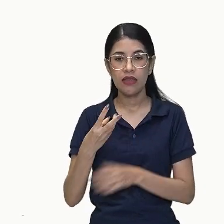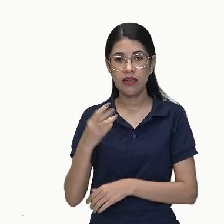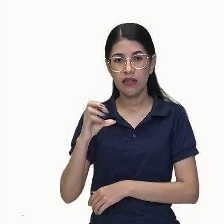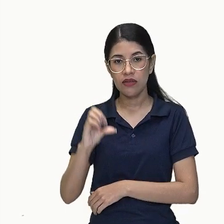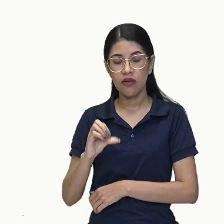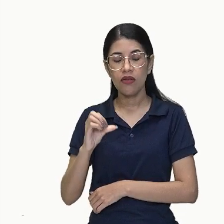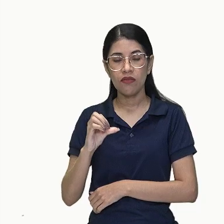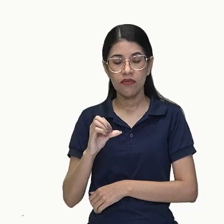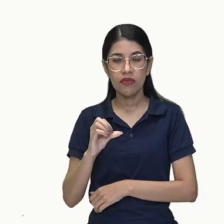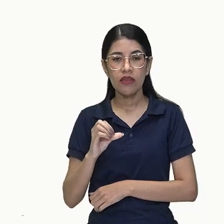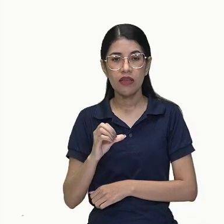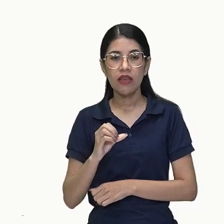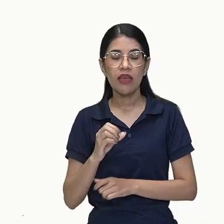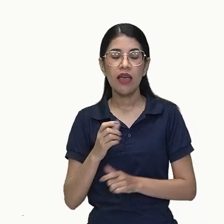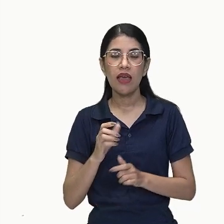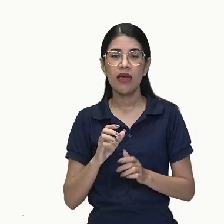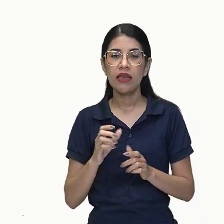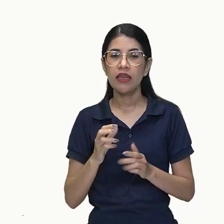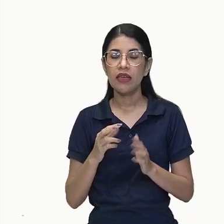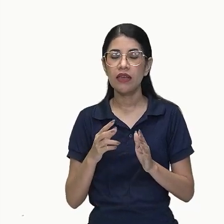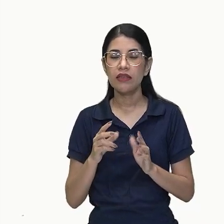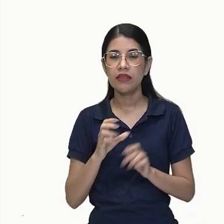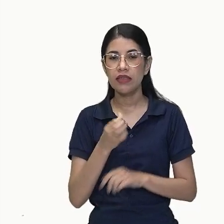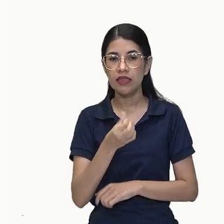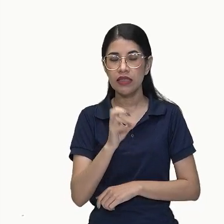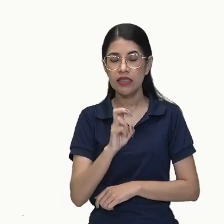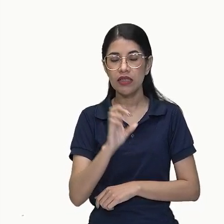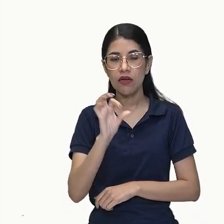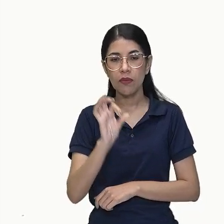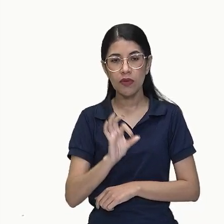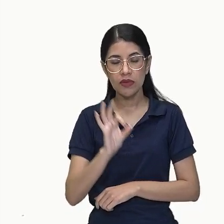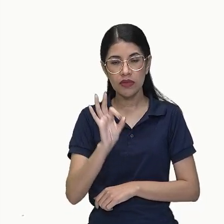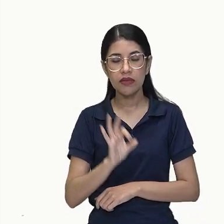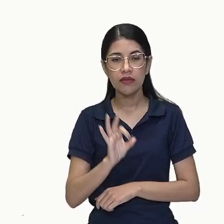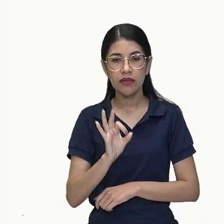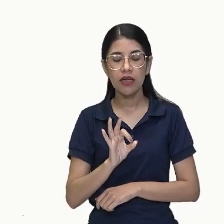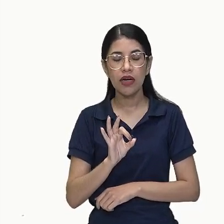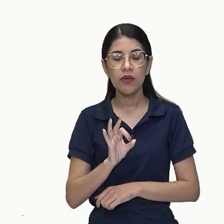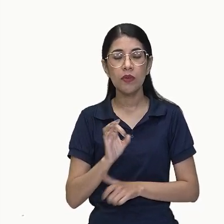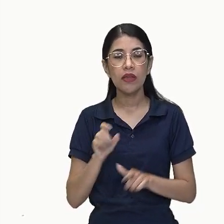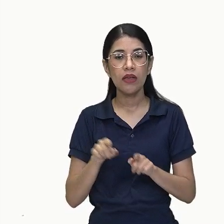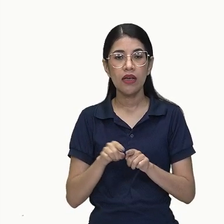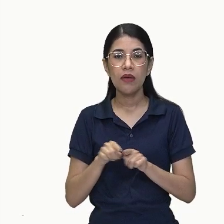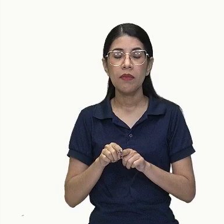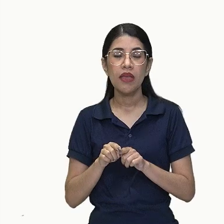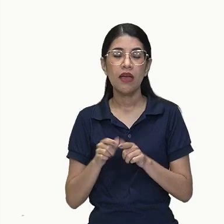que corresponde a 65,5%, é do sexo masculino,